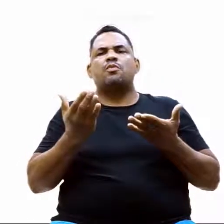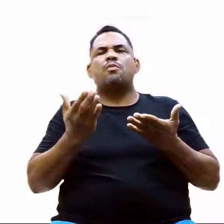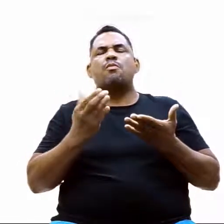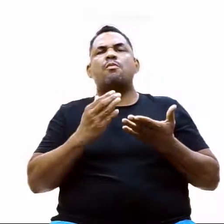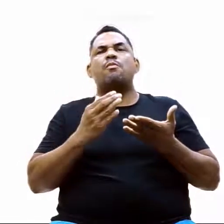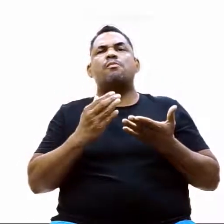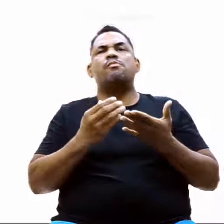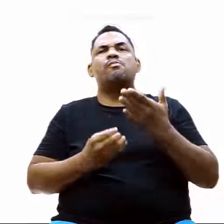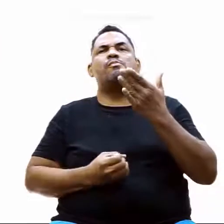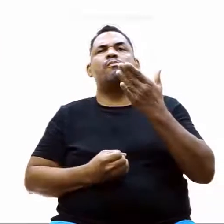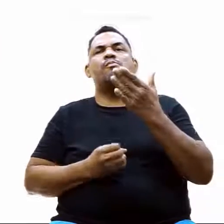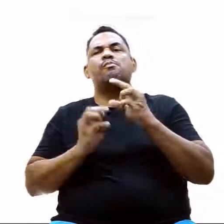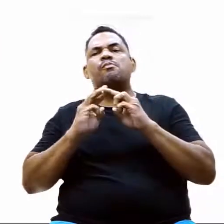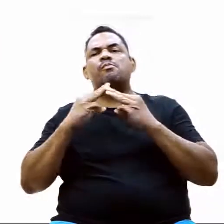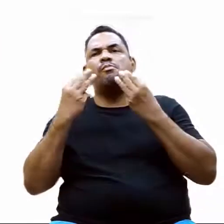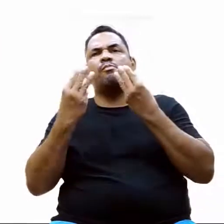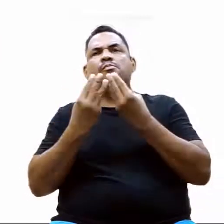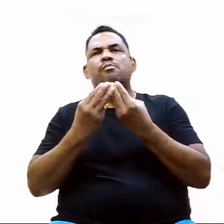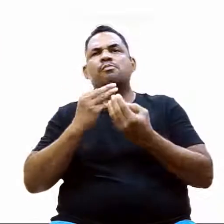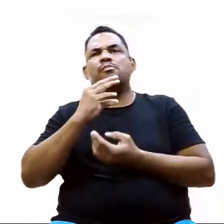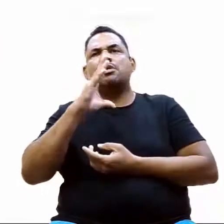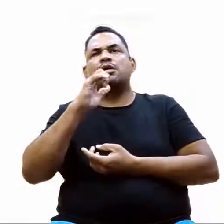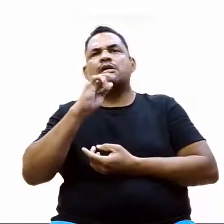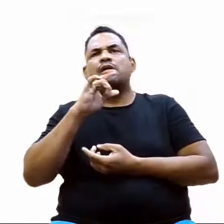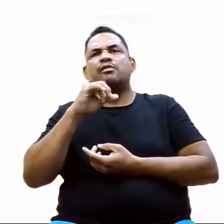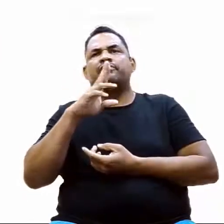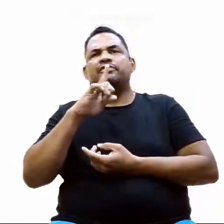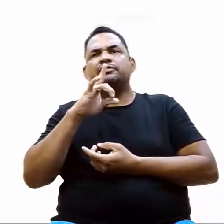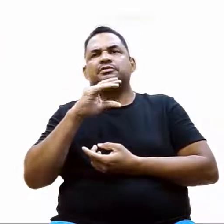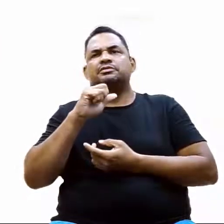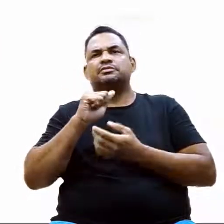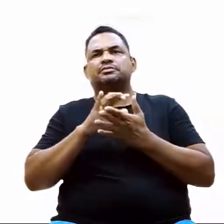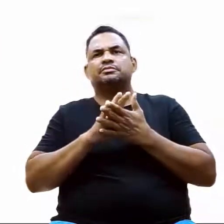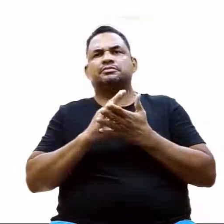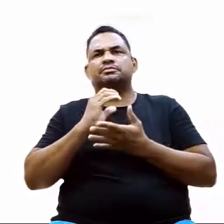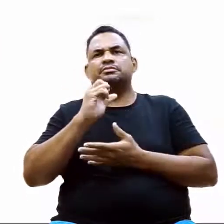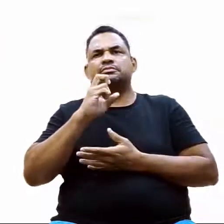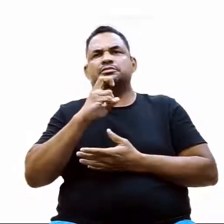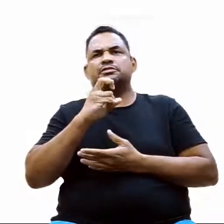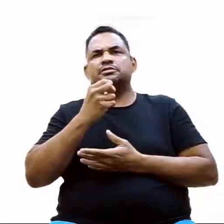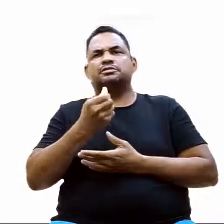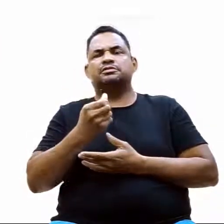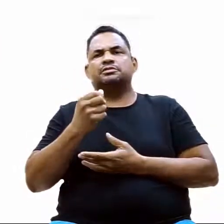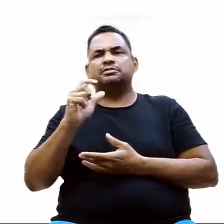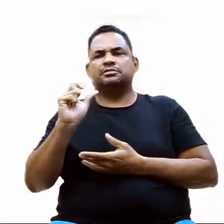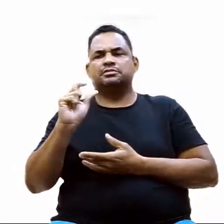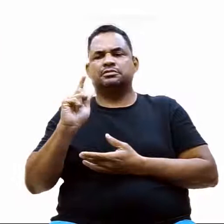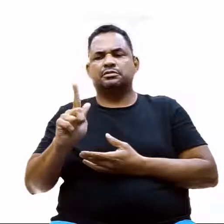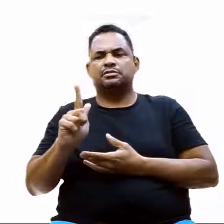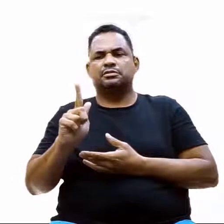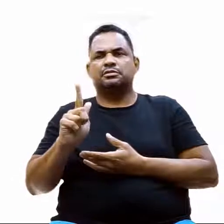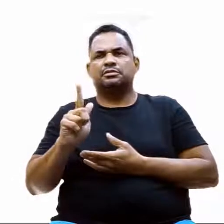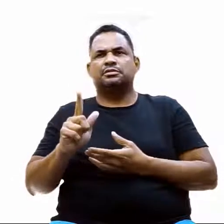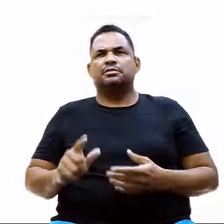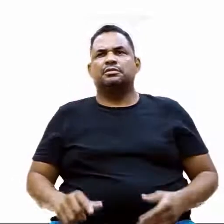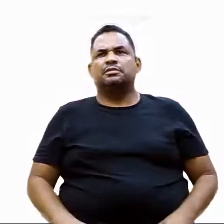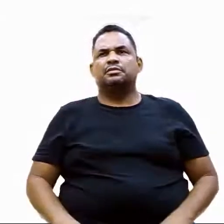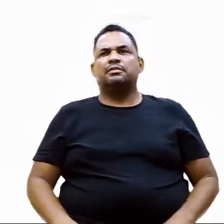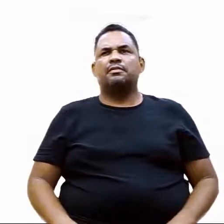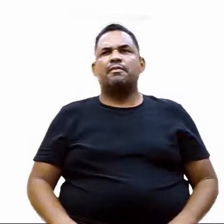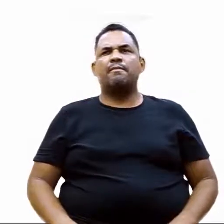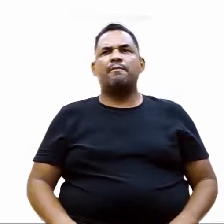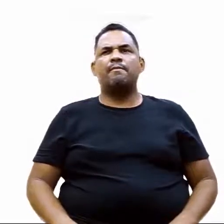a massa da calvagem como produto que se formou foi de 56 gramas. Veja